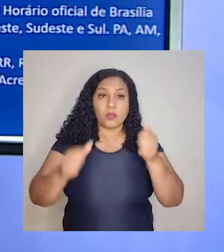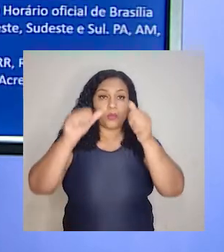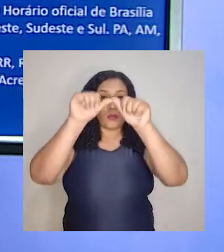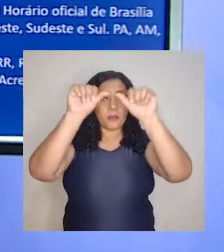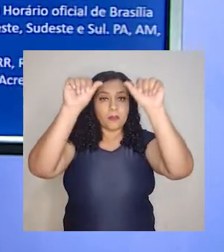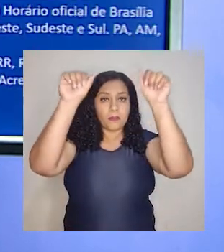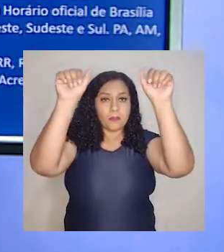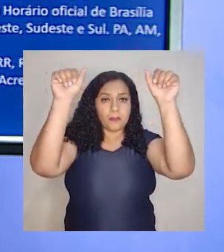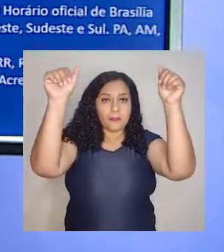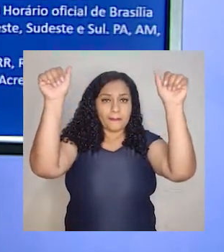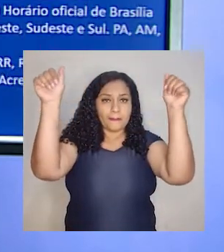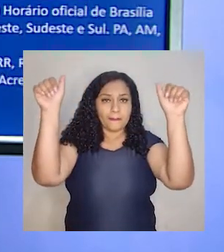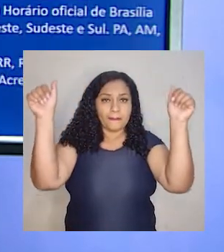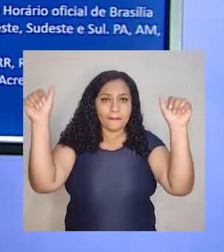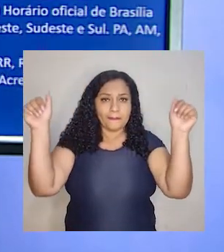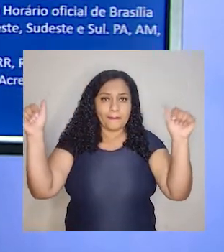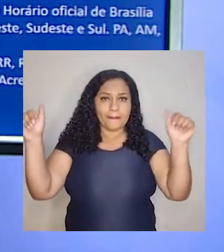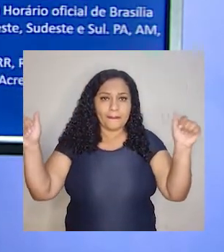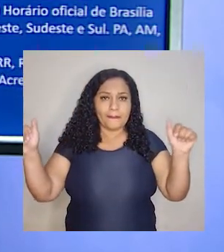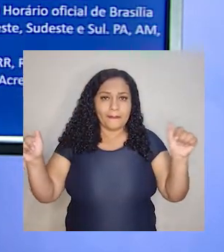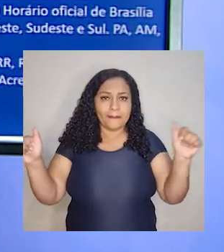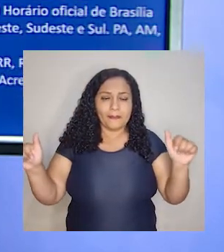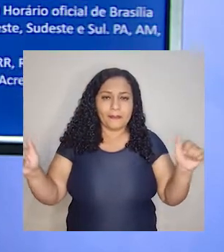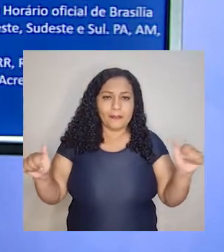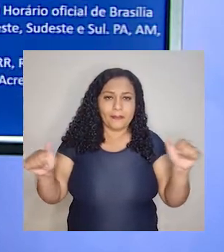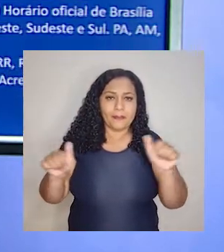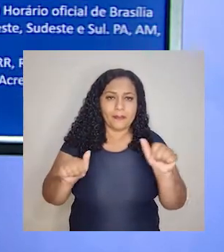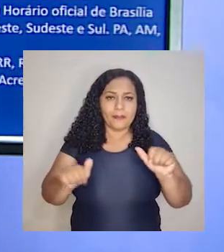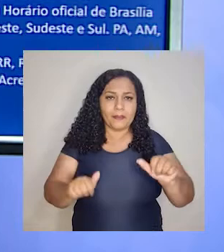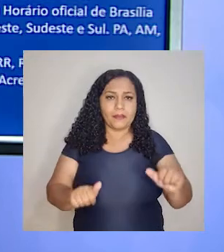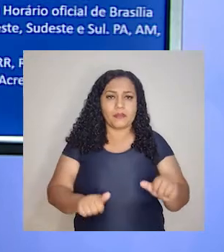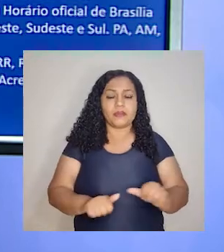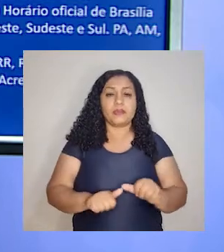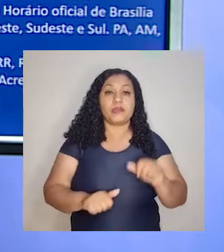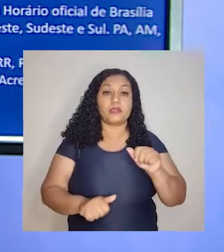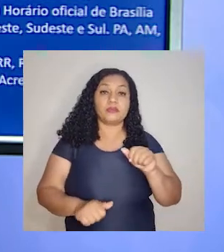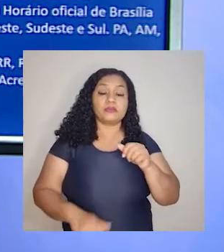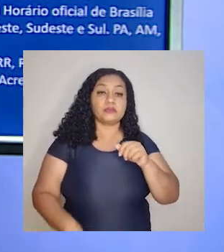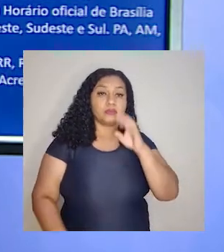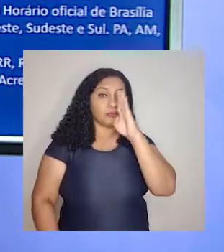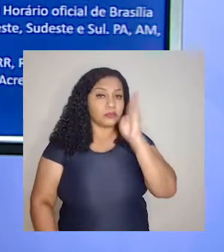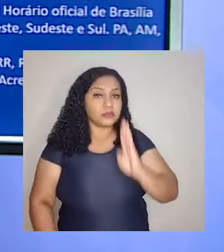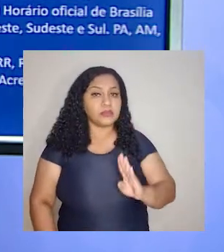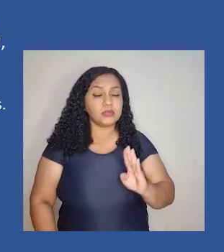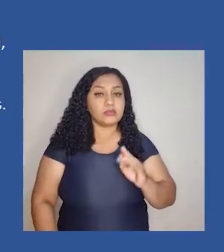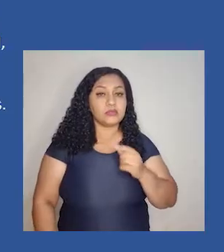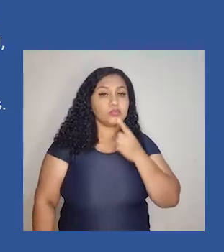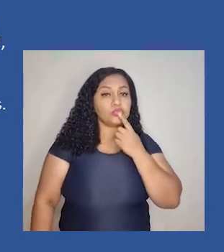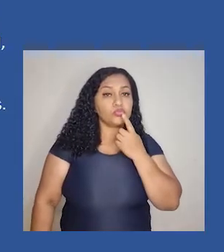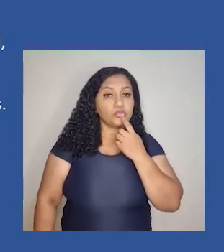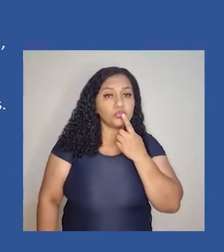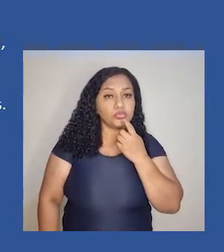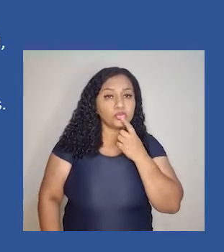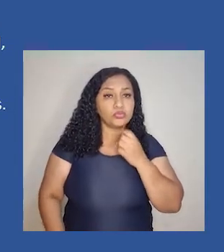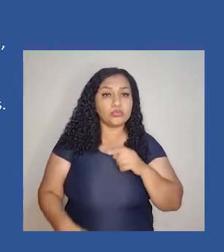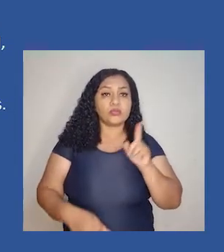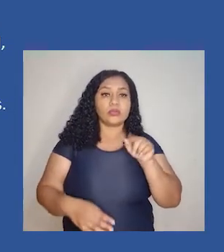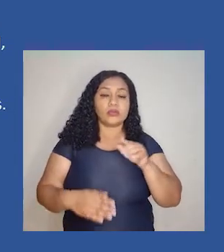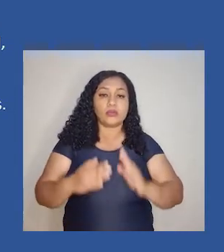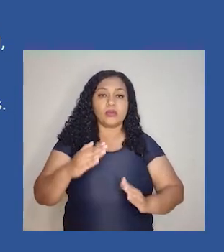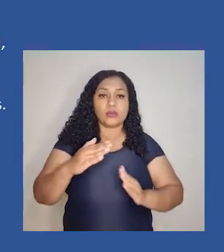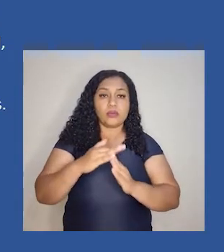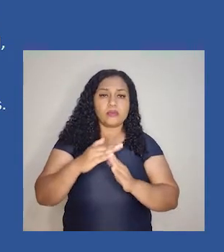Olha só nós temos aqui um mapinha do Brasil das ver daí Tranquilo então olha só essas linhas